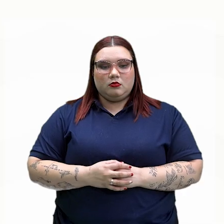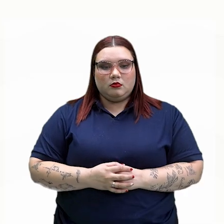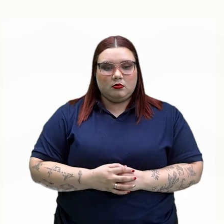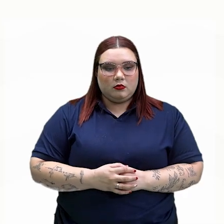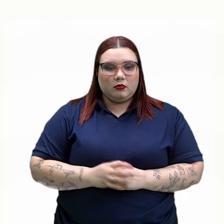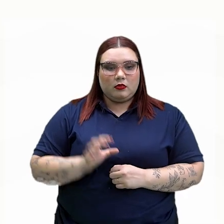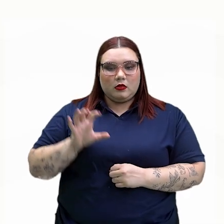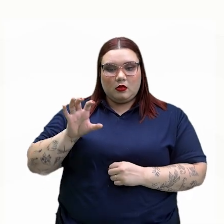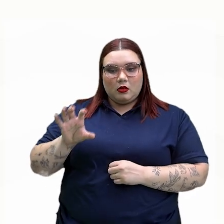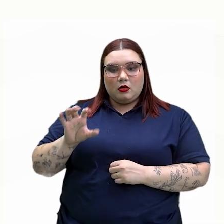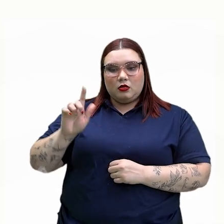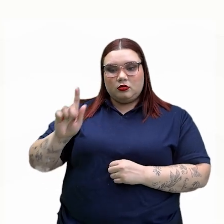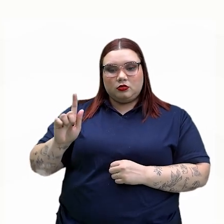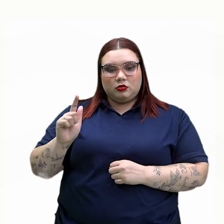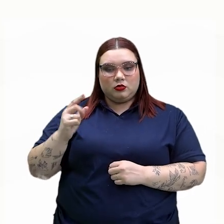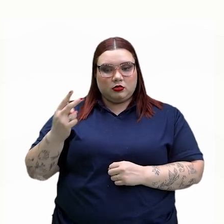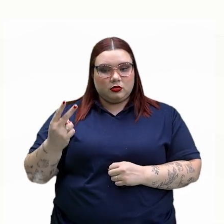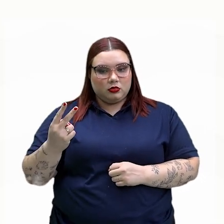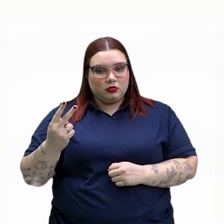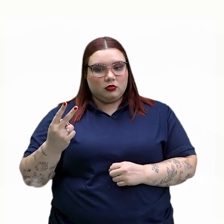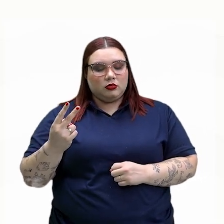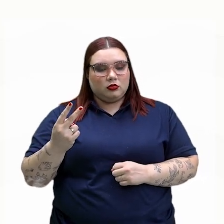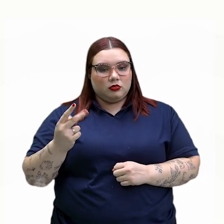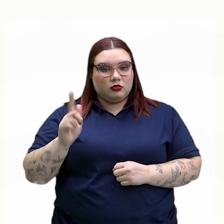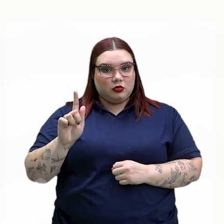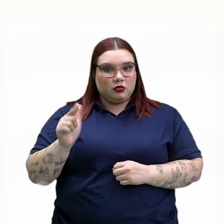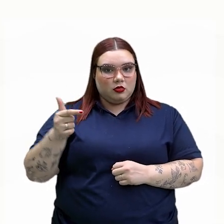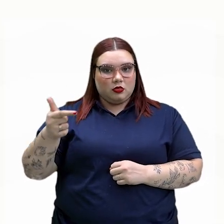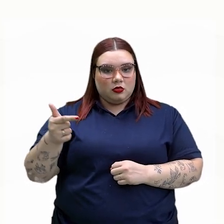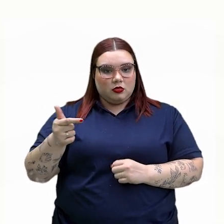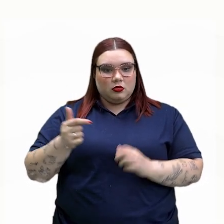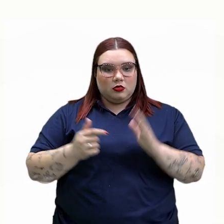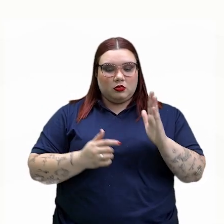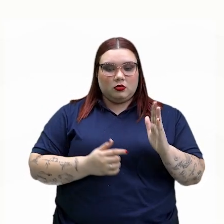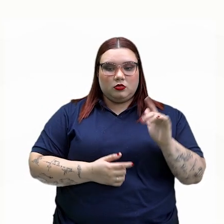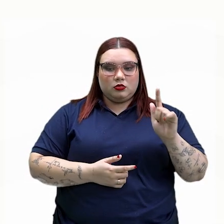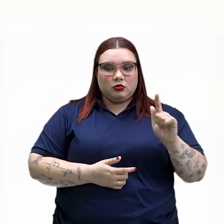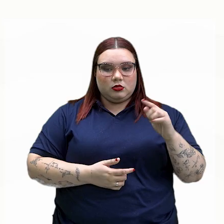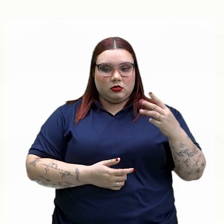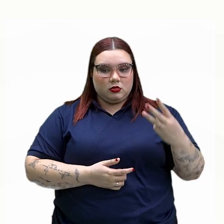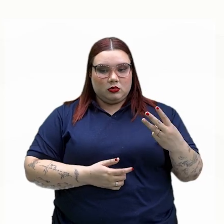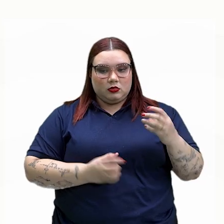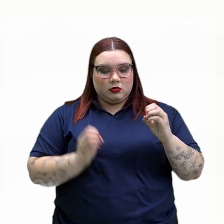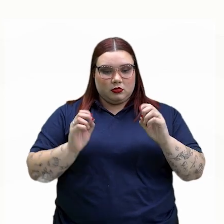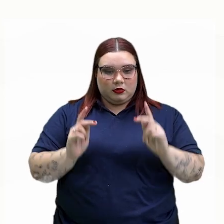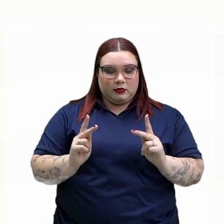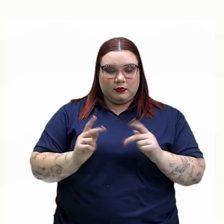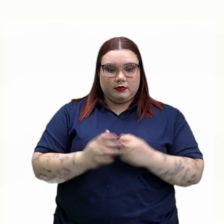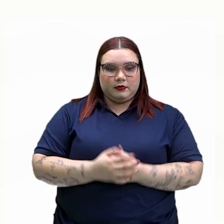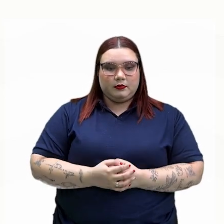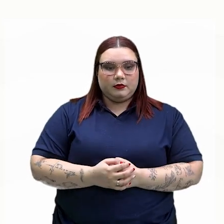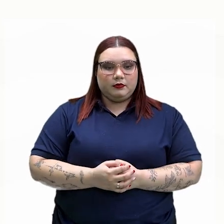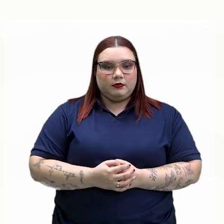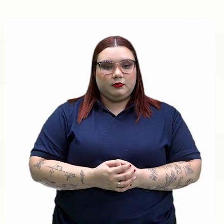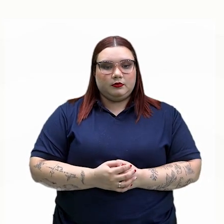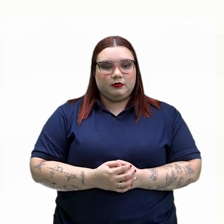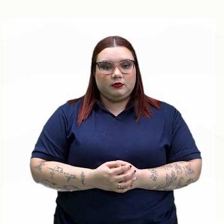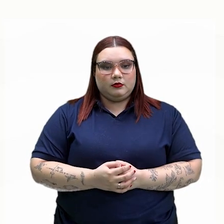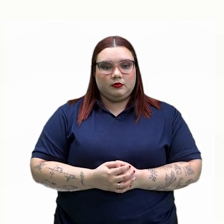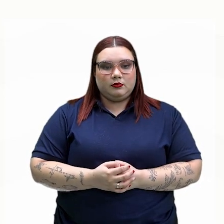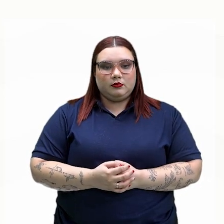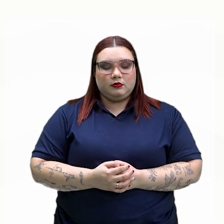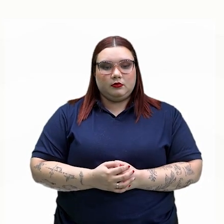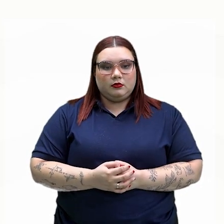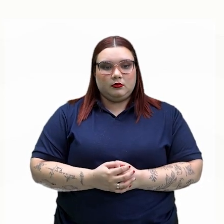e dizer que aqui vai ser o nosso G2. E esse vai ser o G3. Tá bom? Esse é